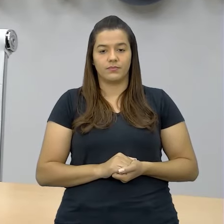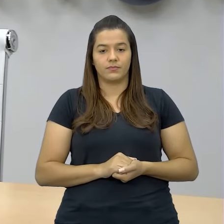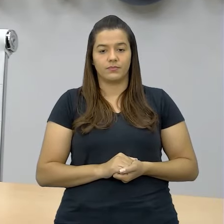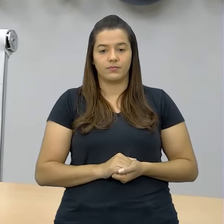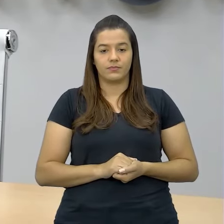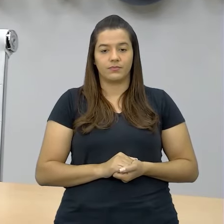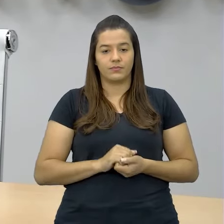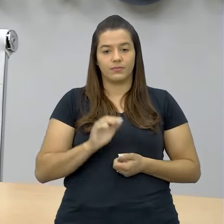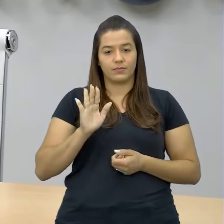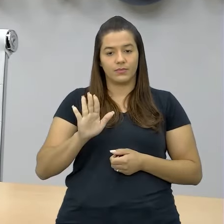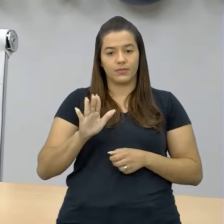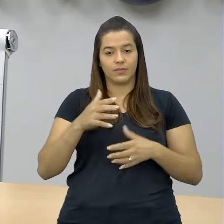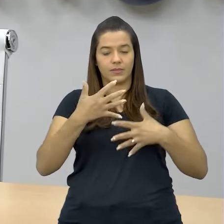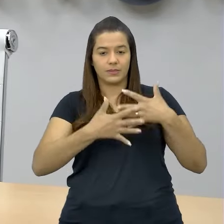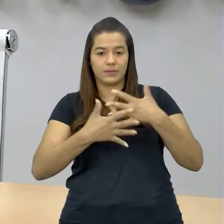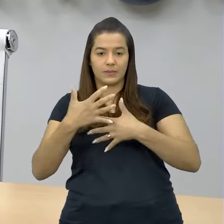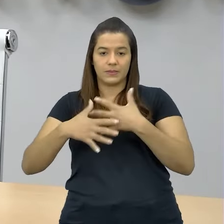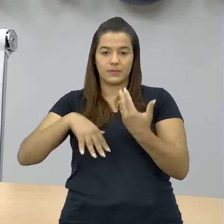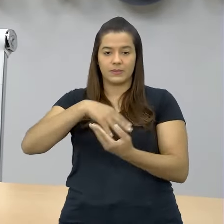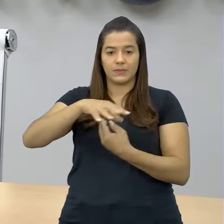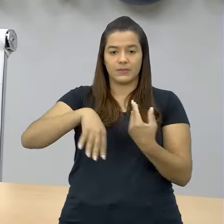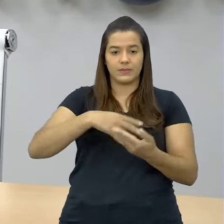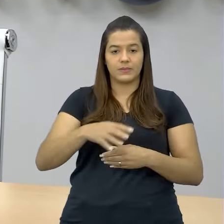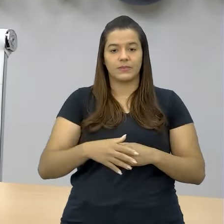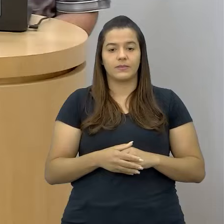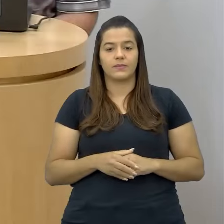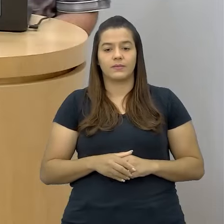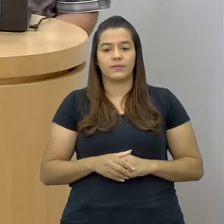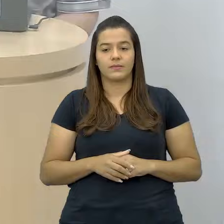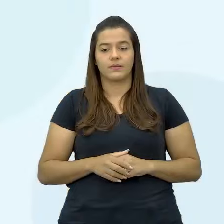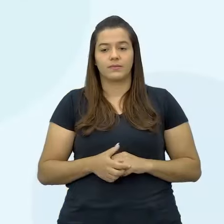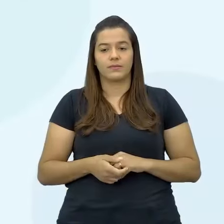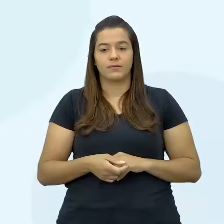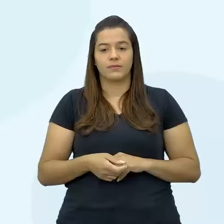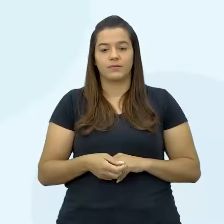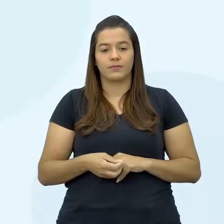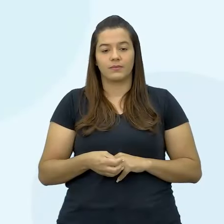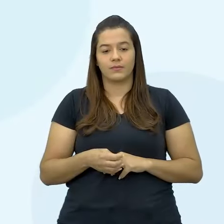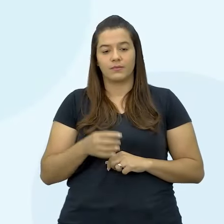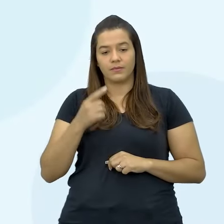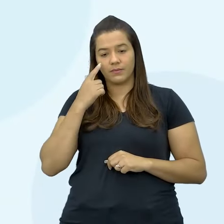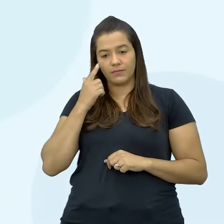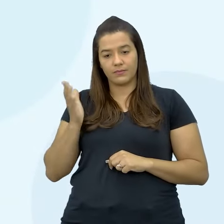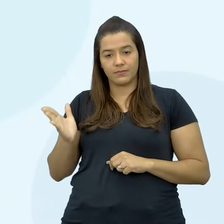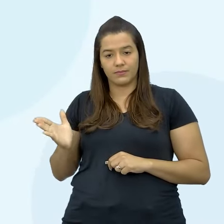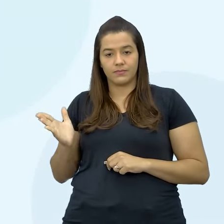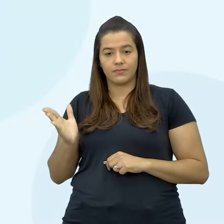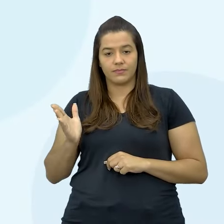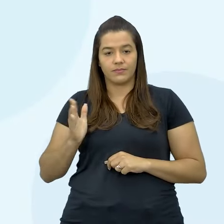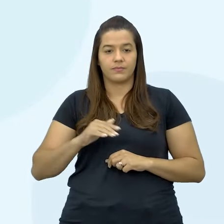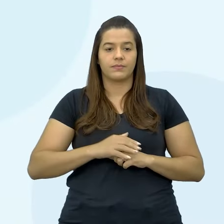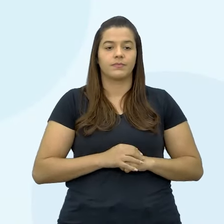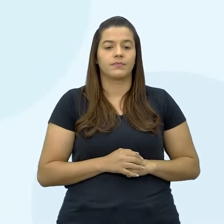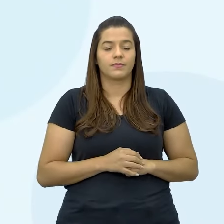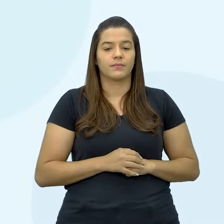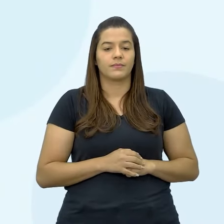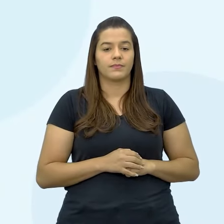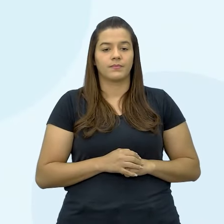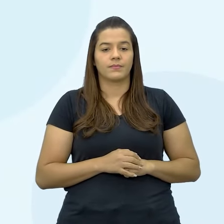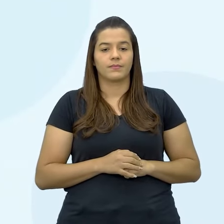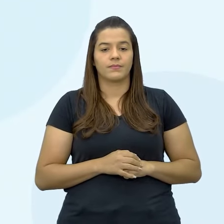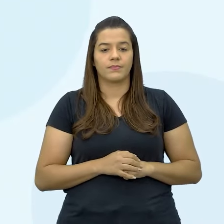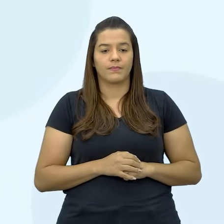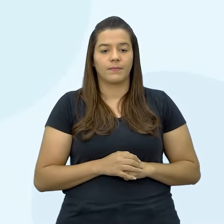Só um minuto, gente, deu um embolo aqui, viu? Pode colocar na tela o slide. Isso. Obrigado. Olha